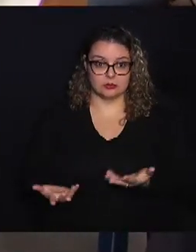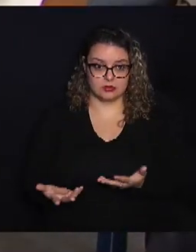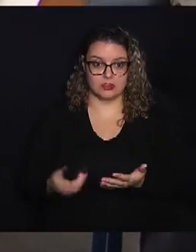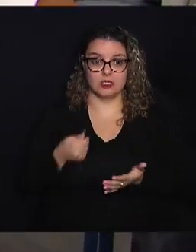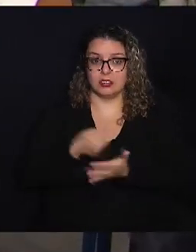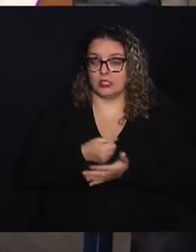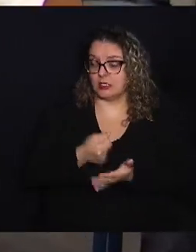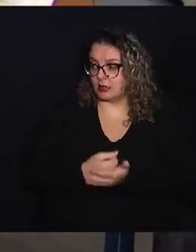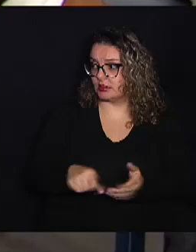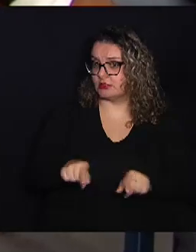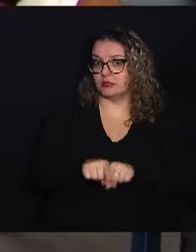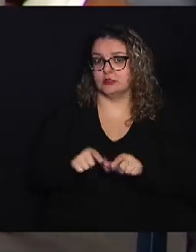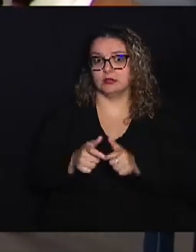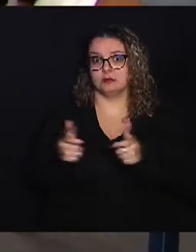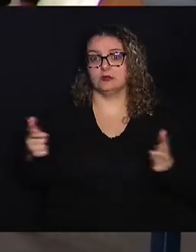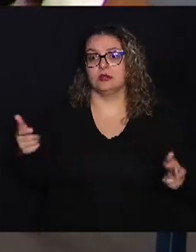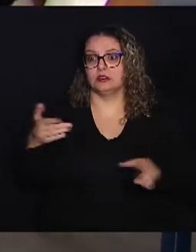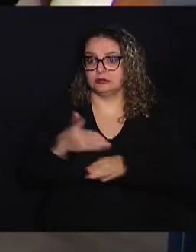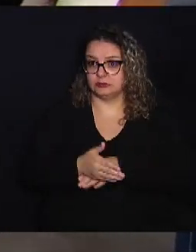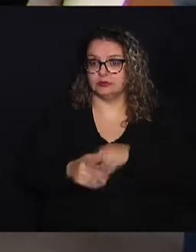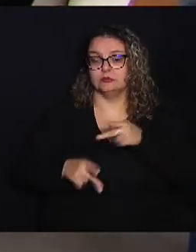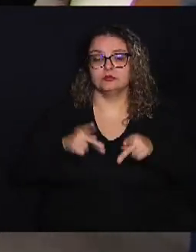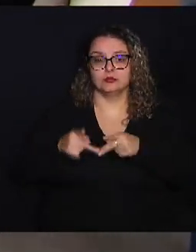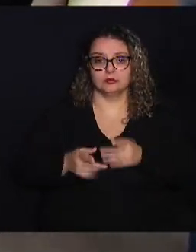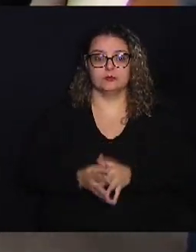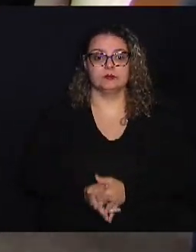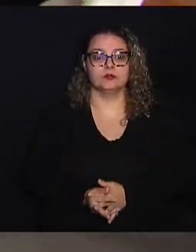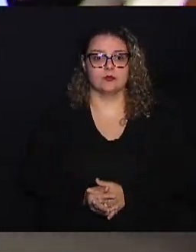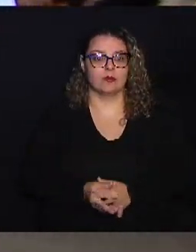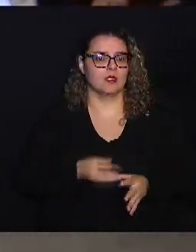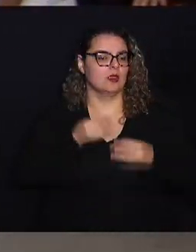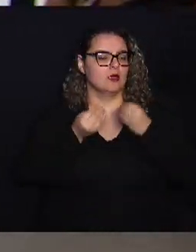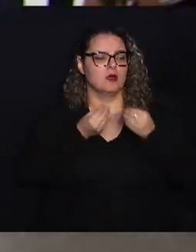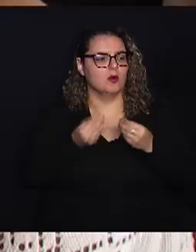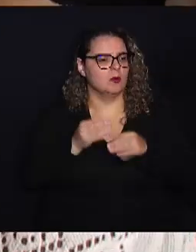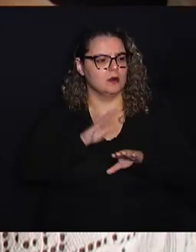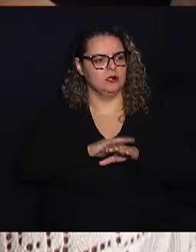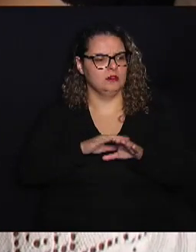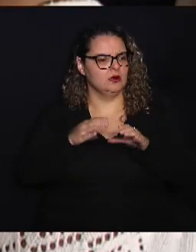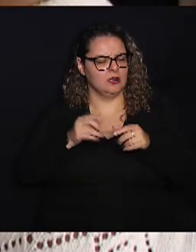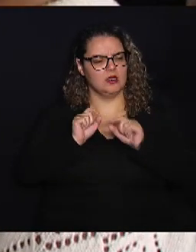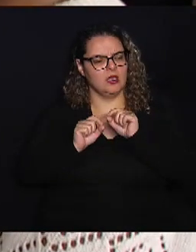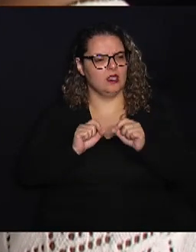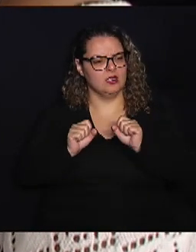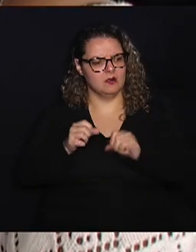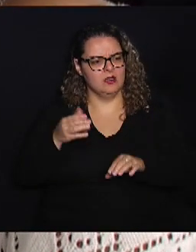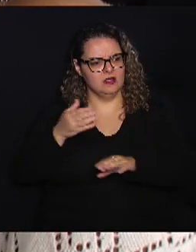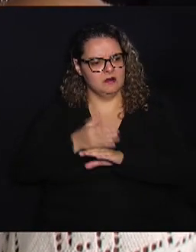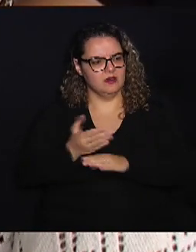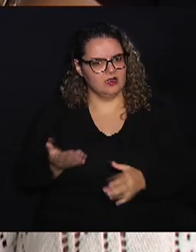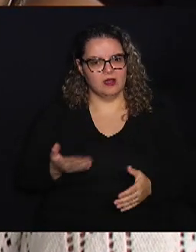garante também maior acesso da população. Como que funciona esses grupos? Quem que pode participar?